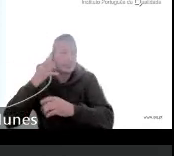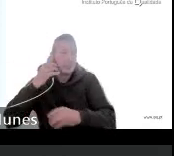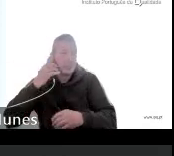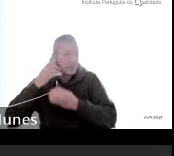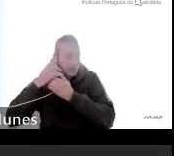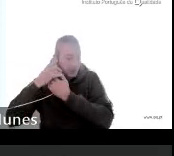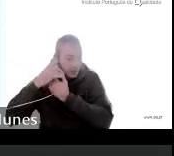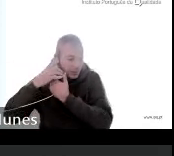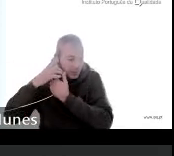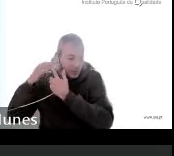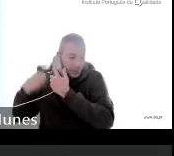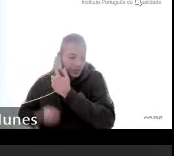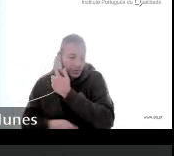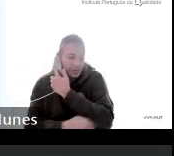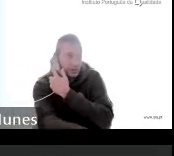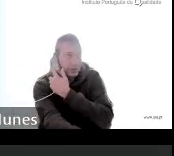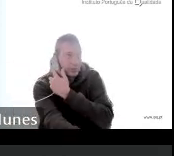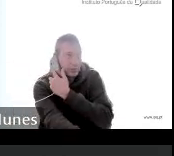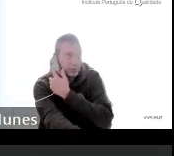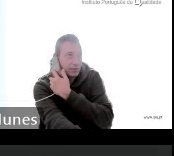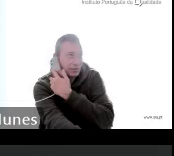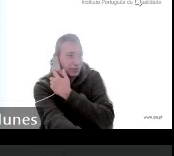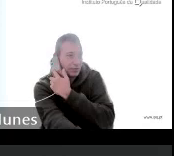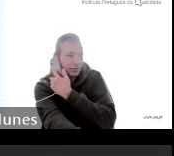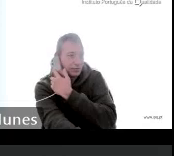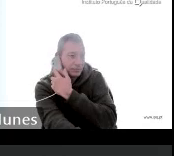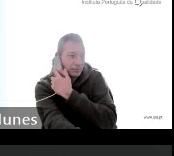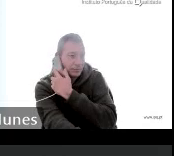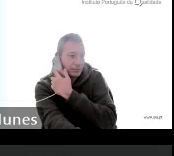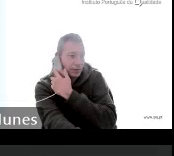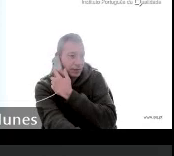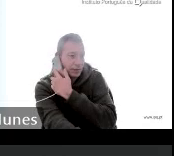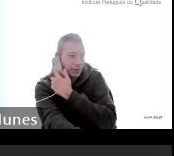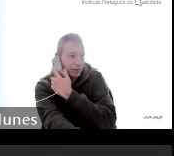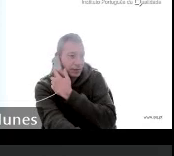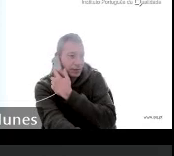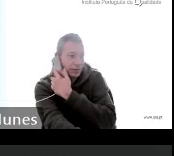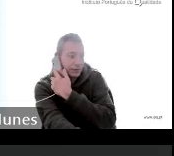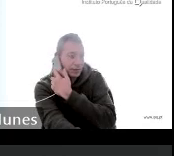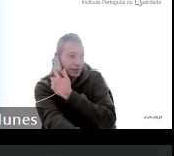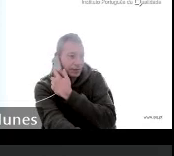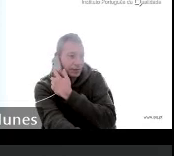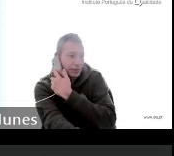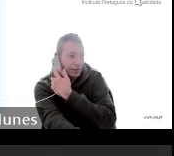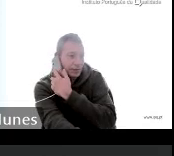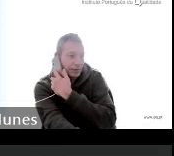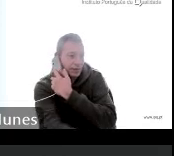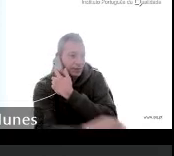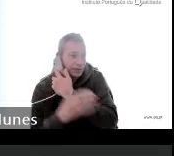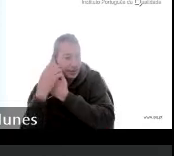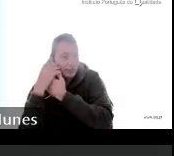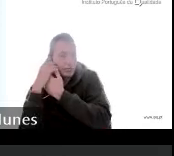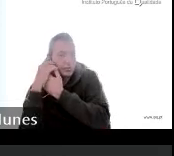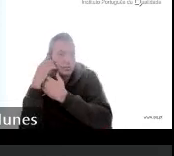do lado do licenciamento da nossa competência, estamos